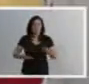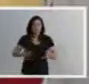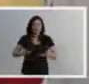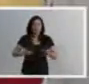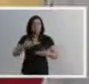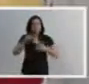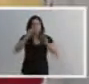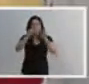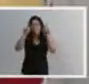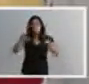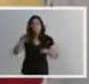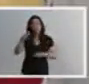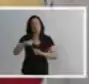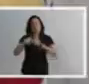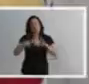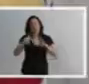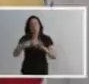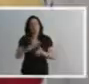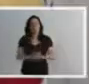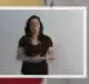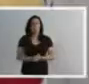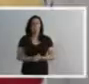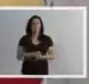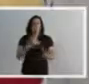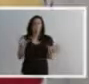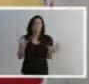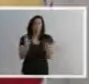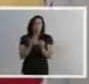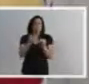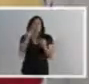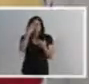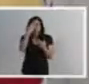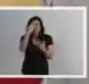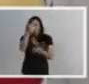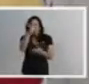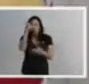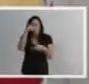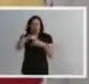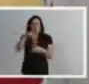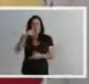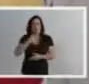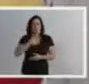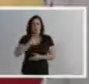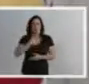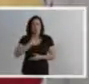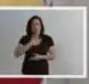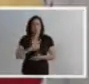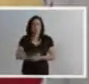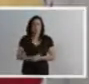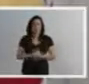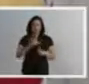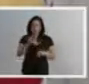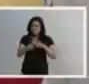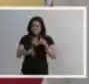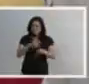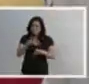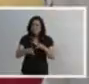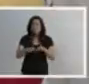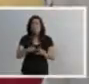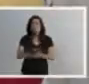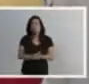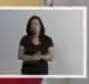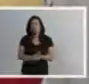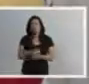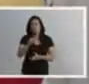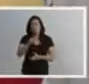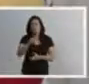e por fim agradecer aos eleitores agradecer a população de blumenau